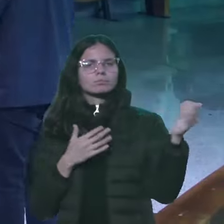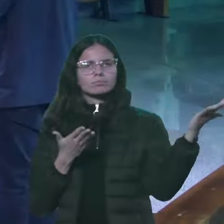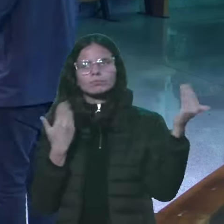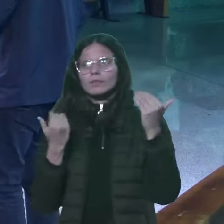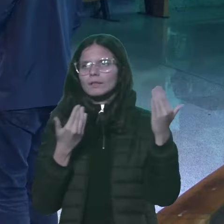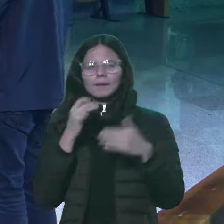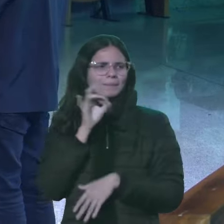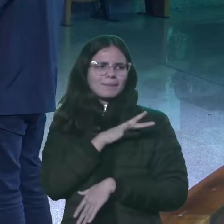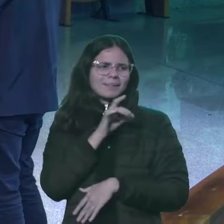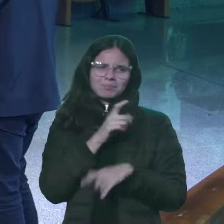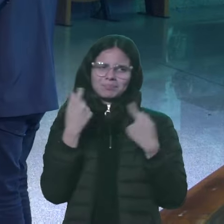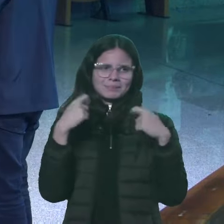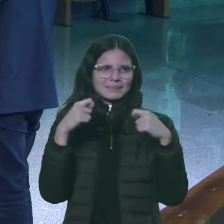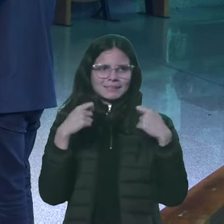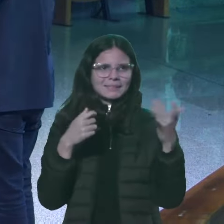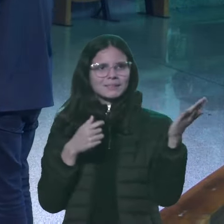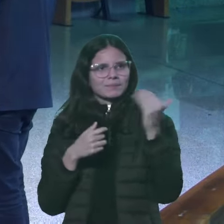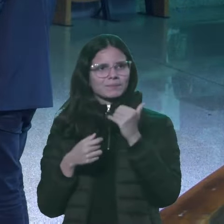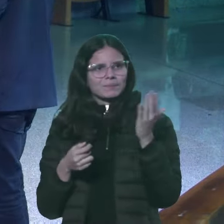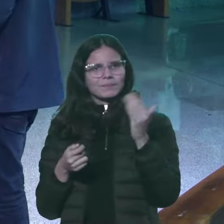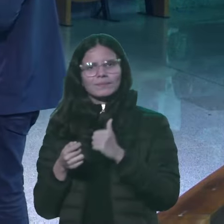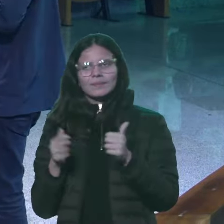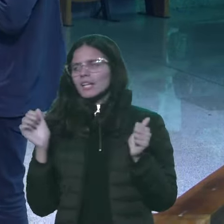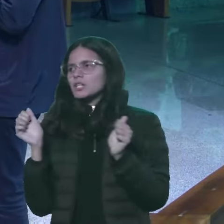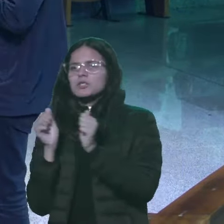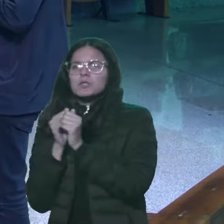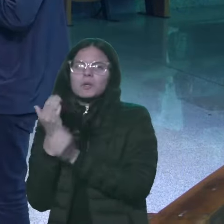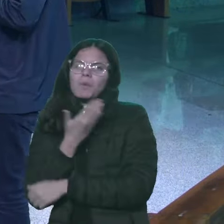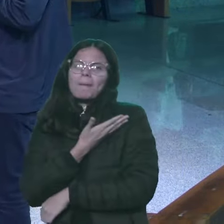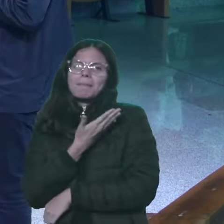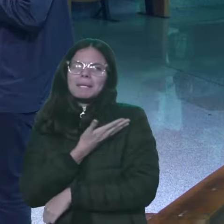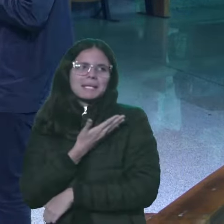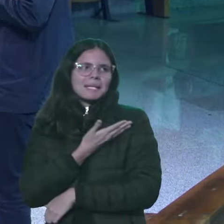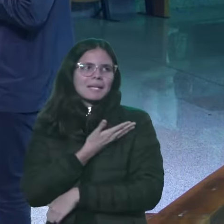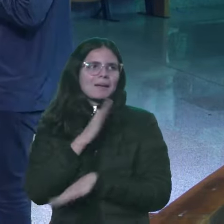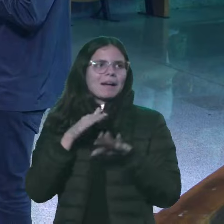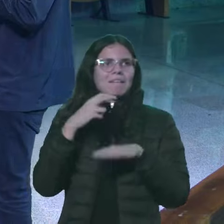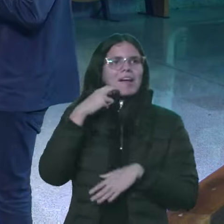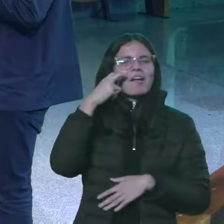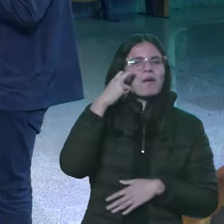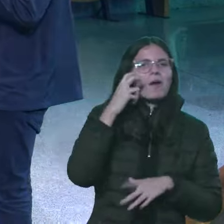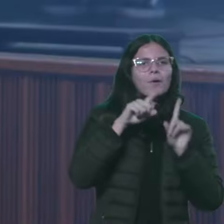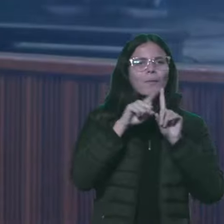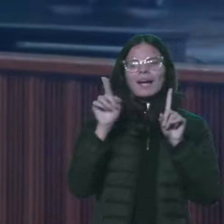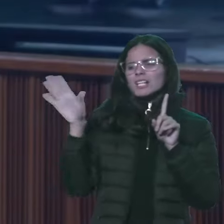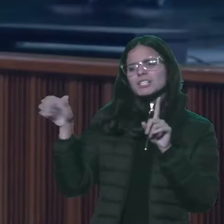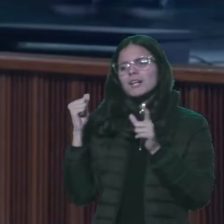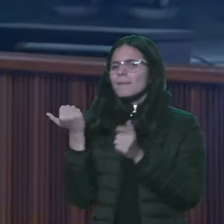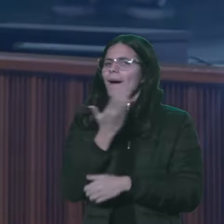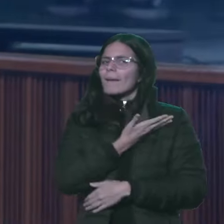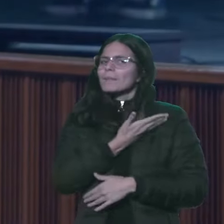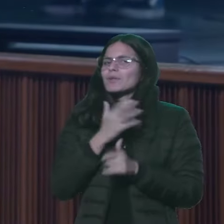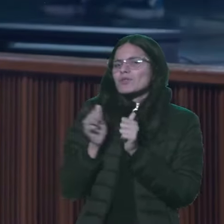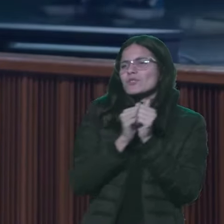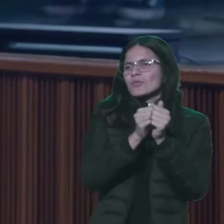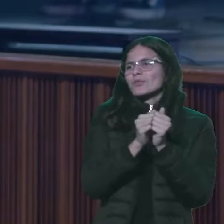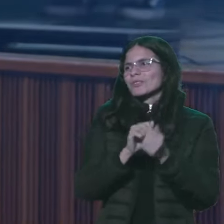tenha medo. Traz um amigo junto, se estiver com vergonha. Venha, venha.